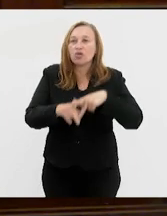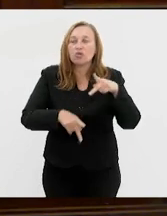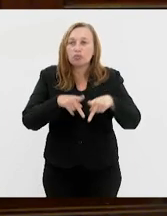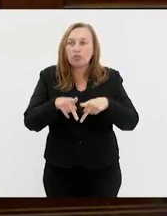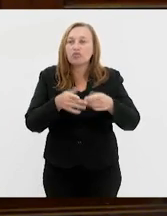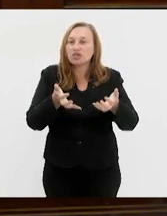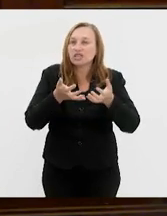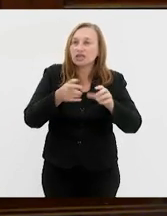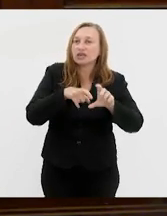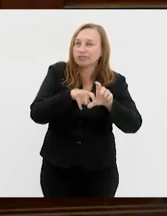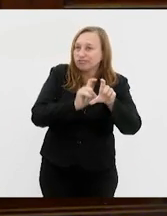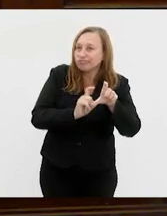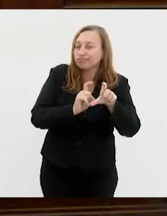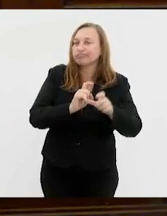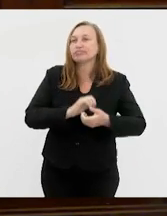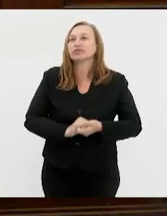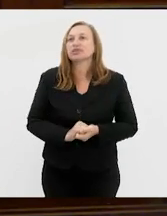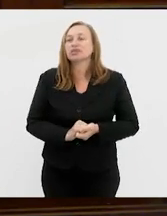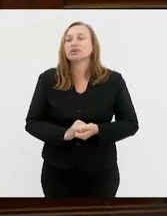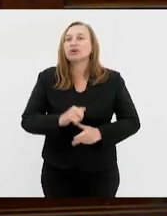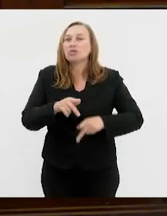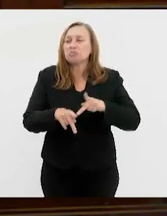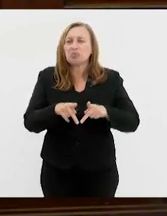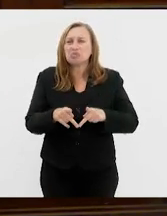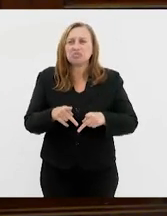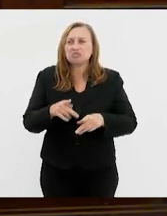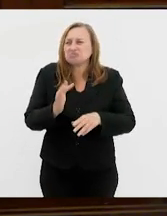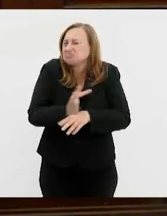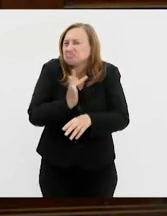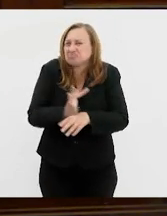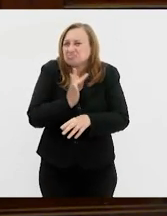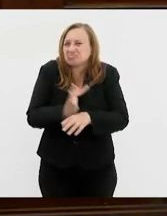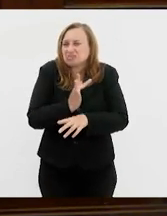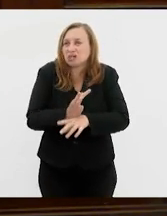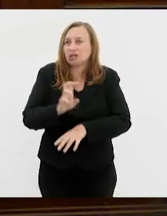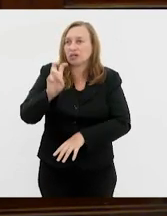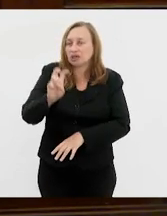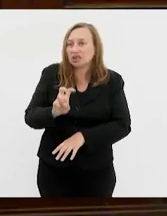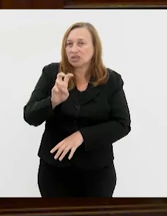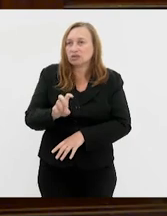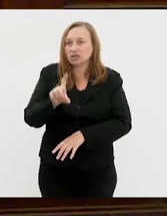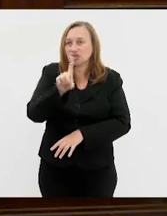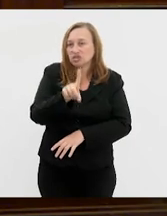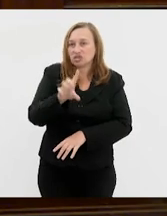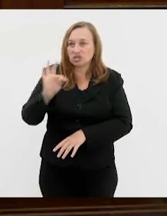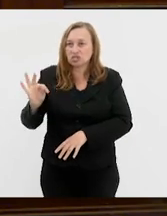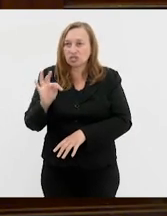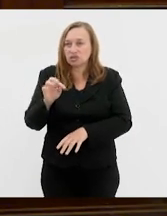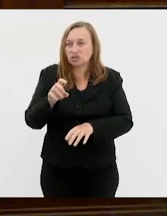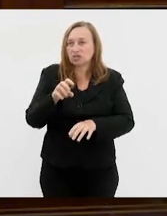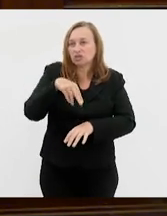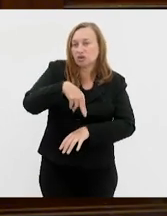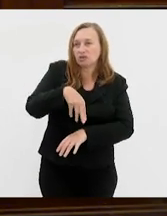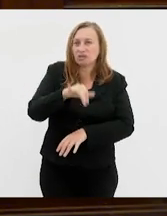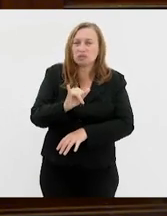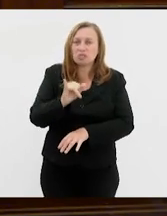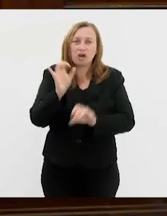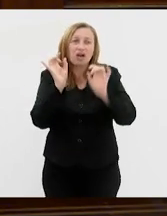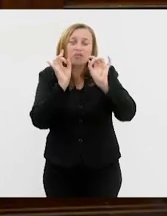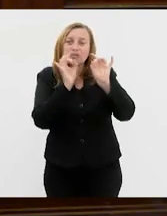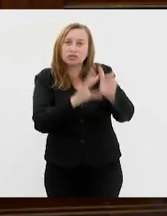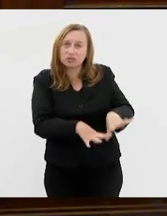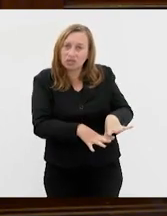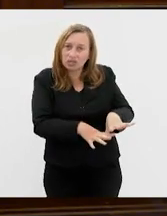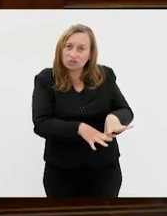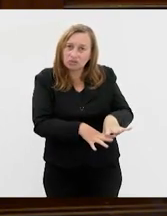emancipação. A população não aguentava mais ser o quinto distrito de Nova Iguaçu, muito abandonado.